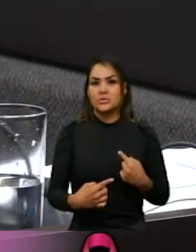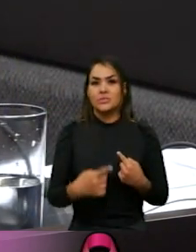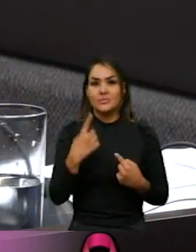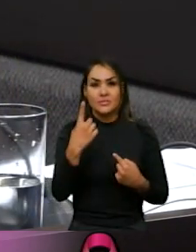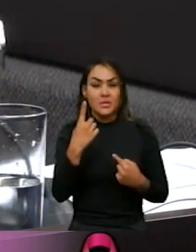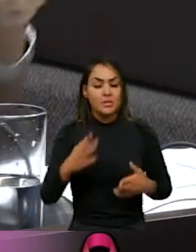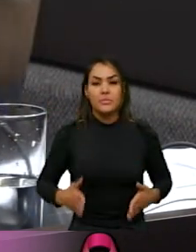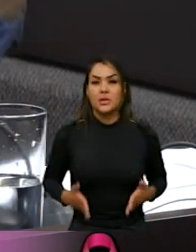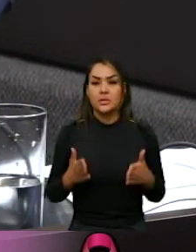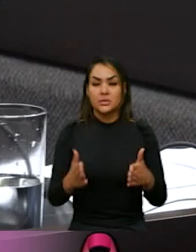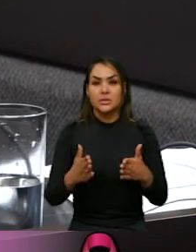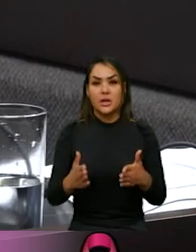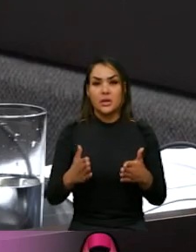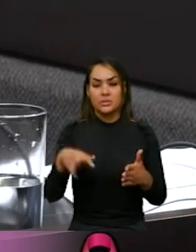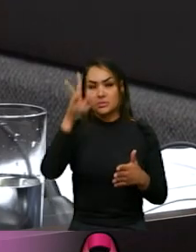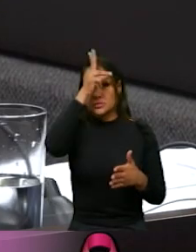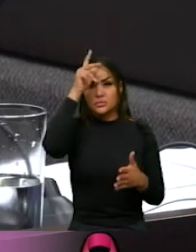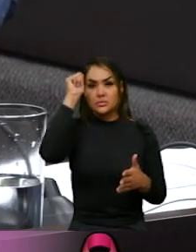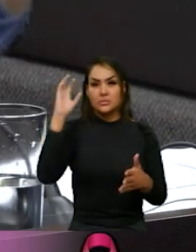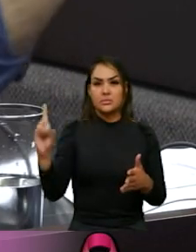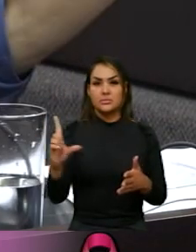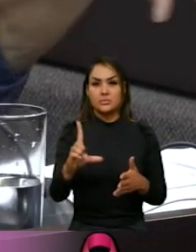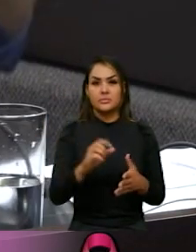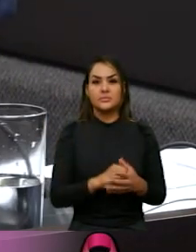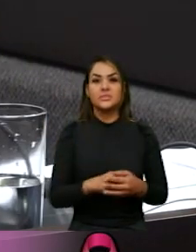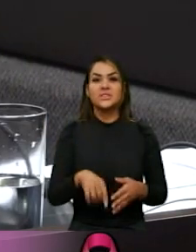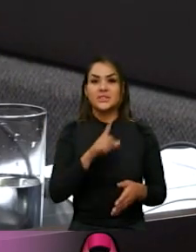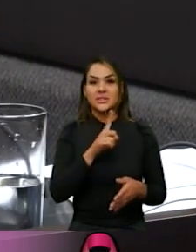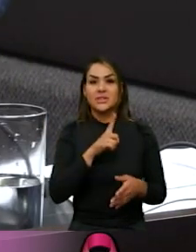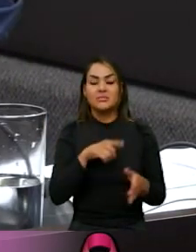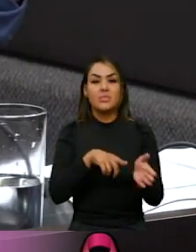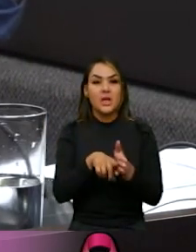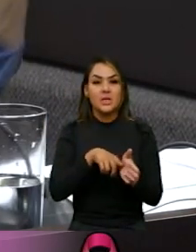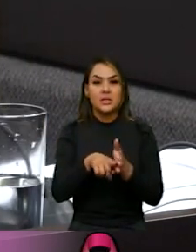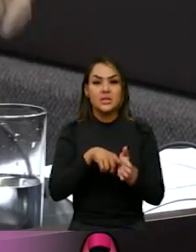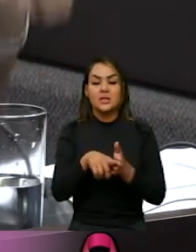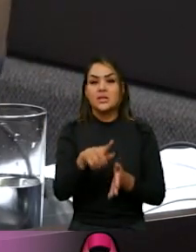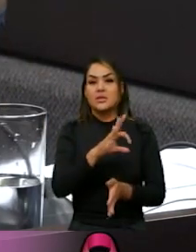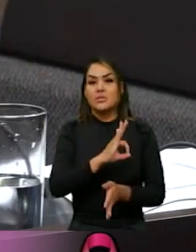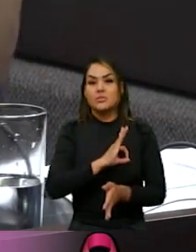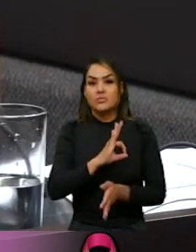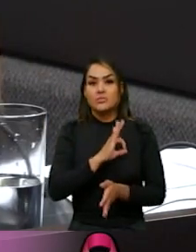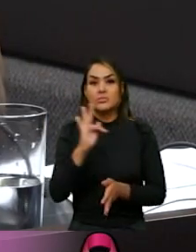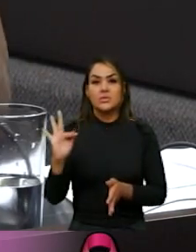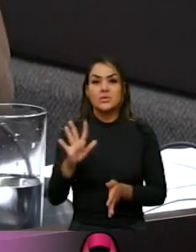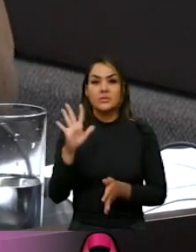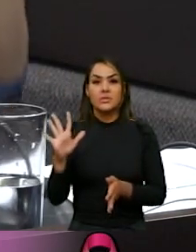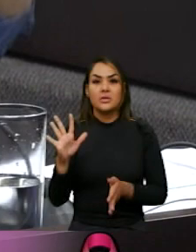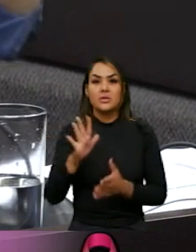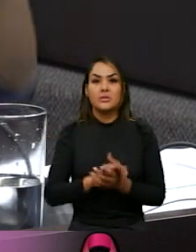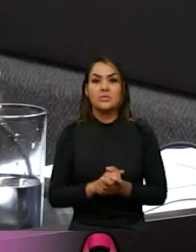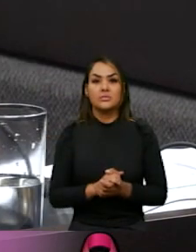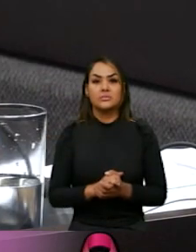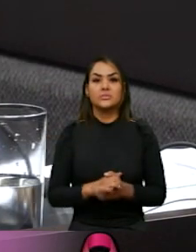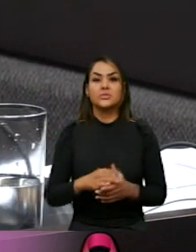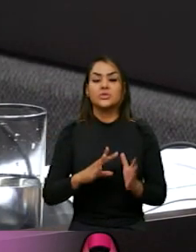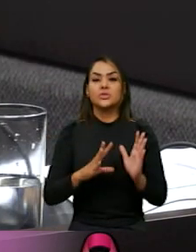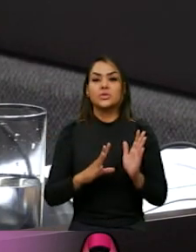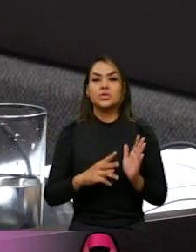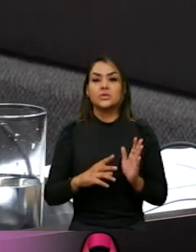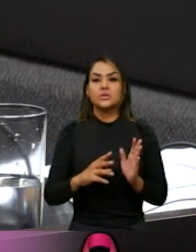primeiro mandato do legislador, inclusive com a apuração da Polícia Federal, e todo que entraram lá, e voltou de que maneira? Voltou